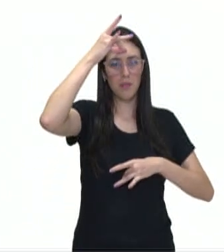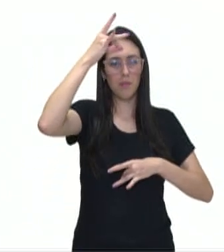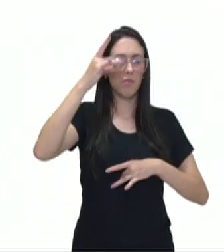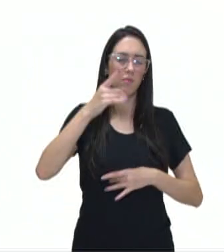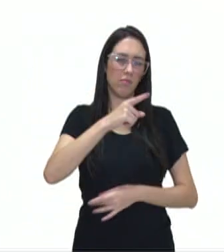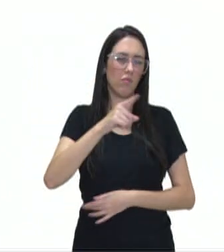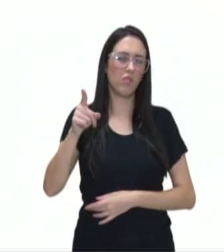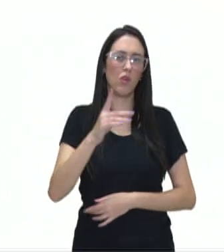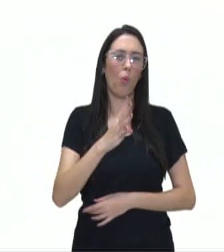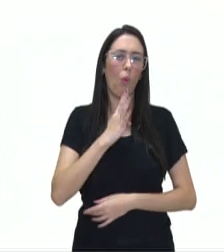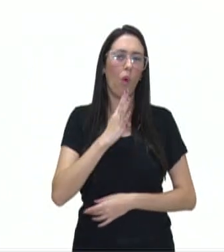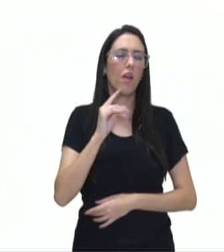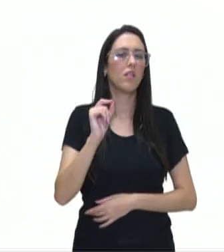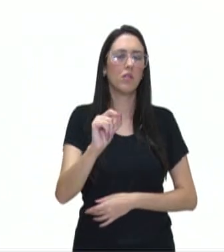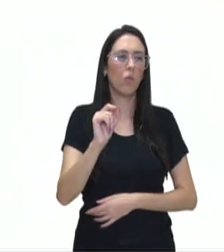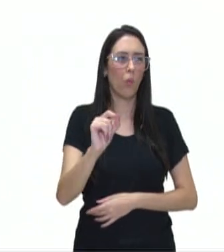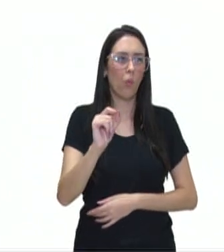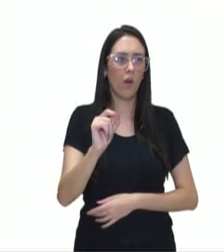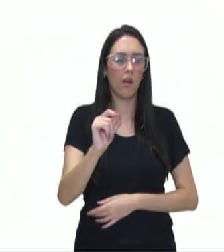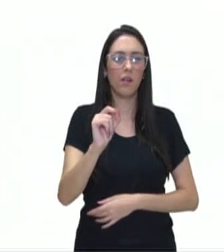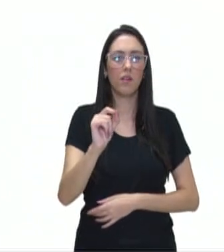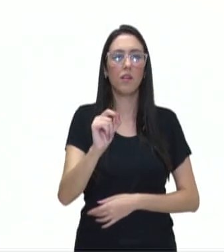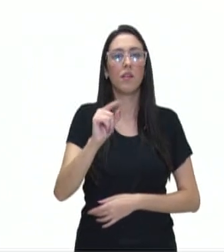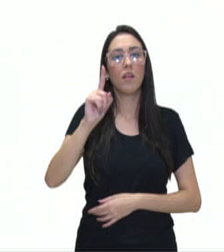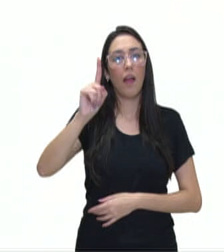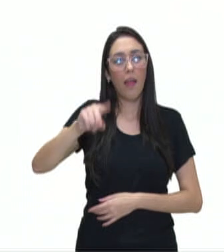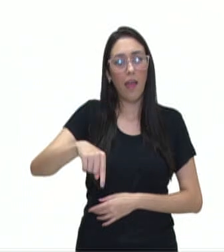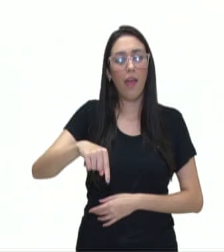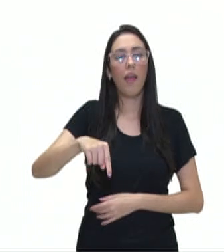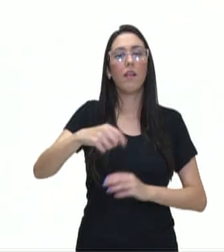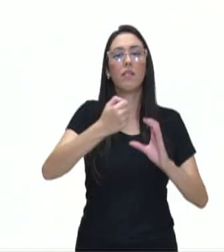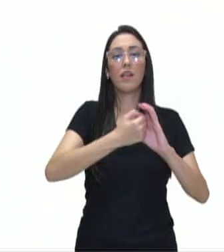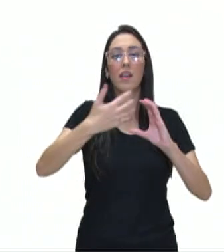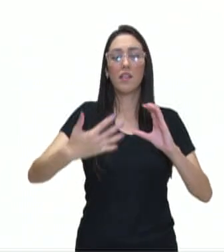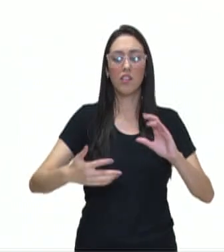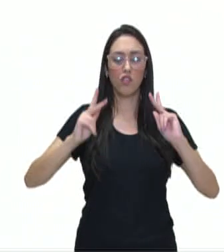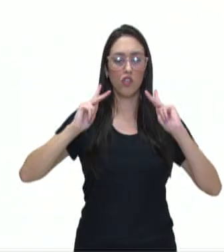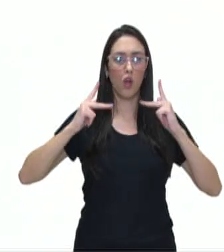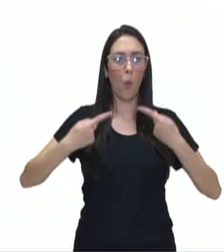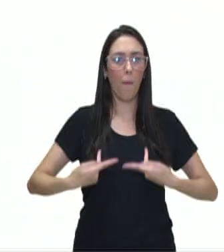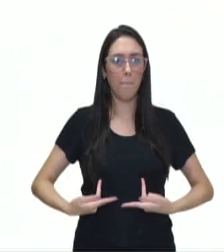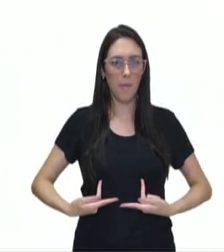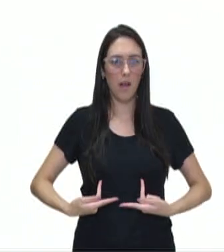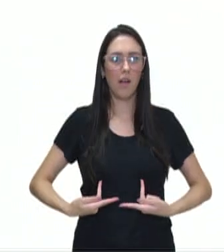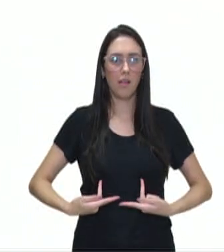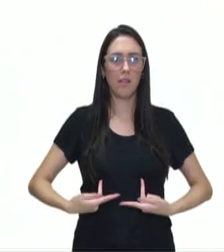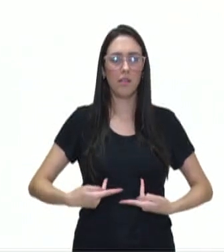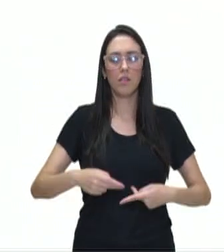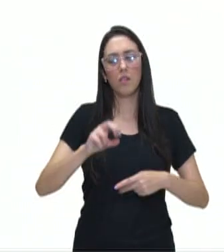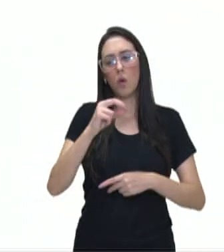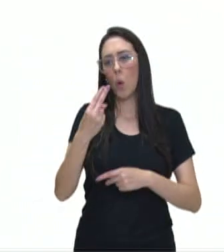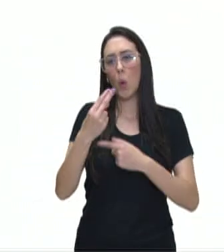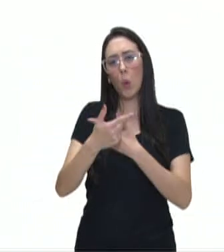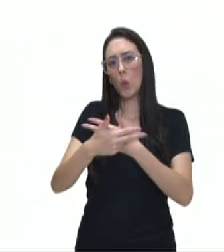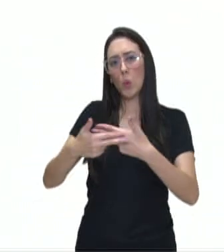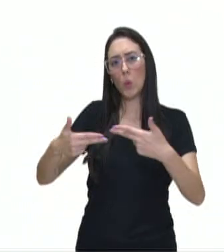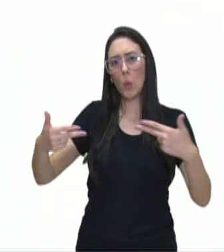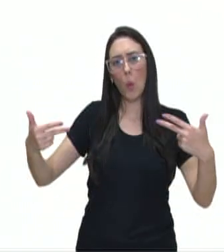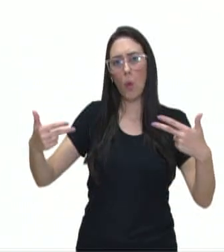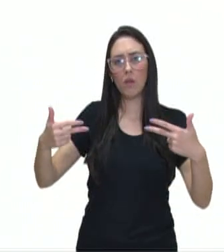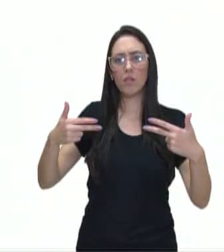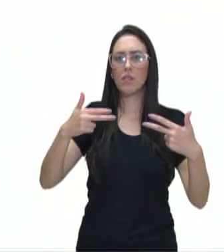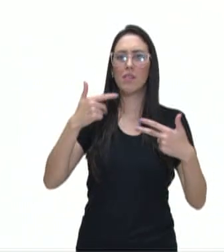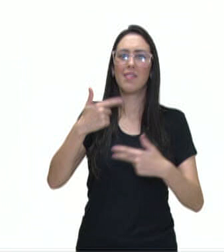já conhecem, que consiste na atribuição de características humanas a seres irracionais ou a coisas que aparentemente não